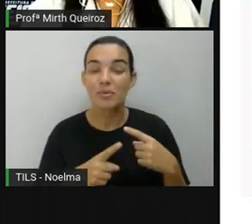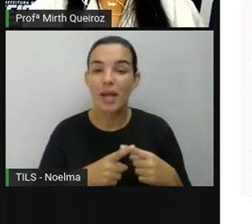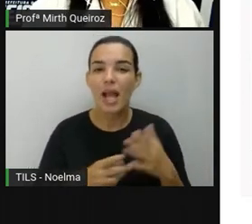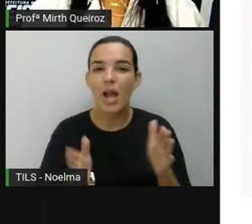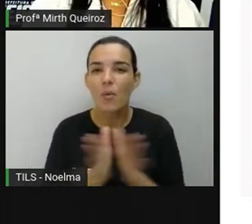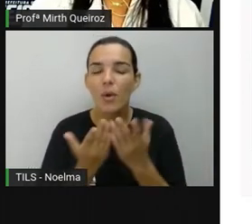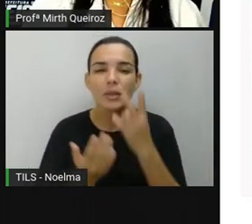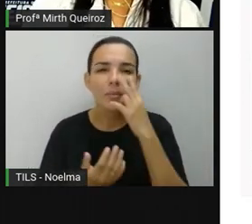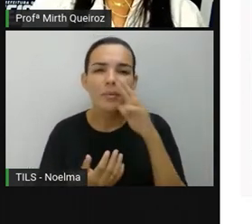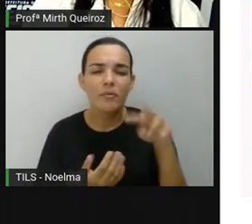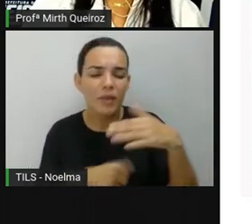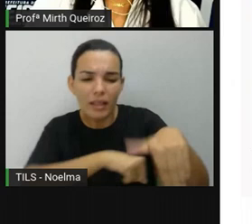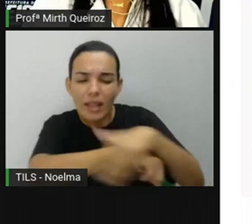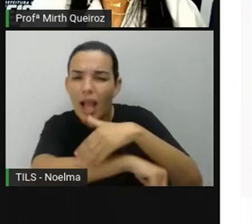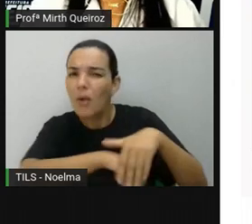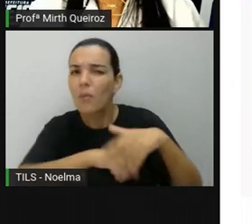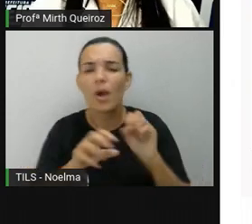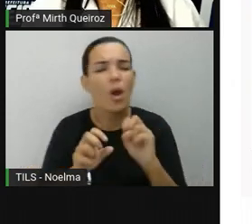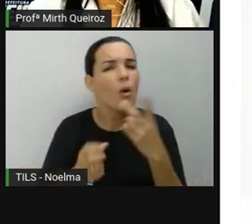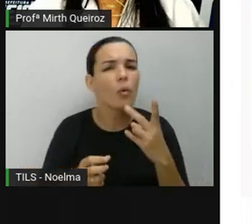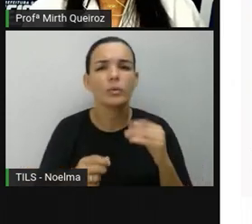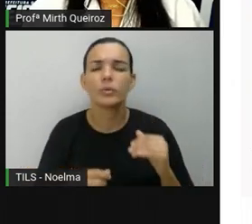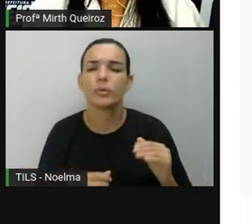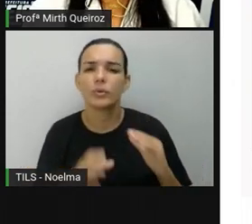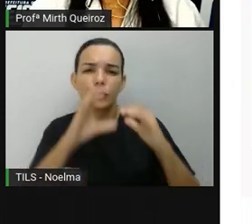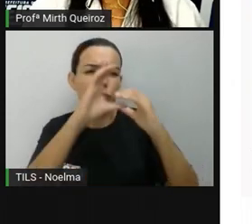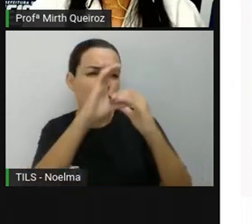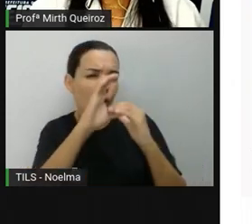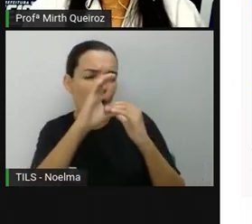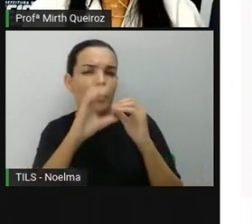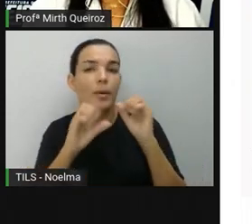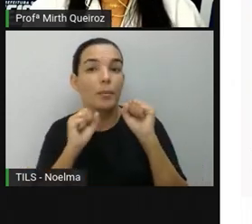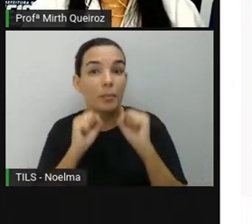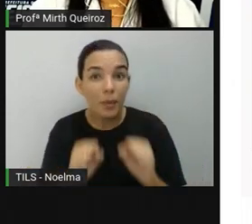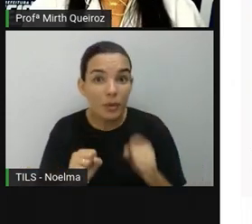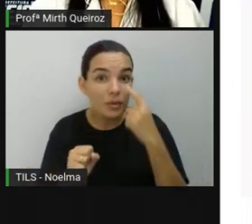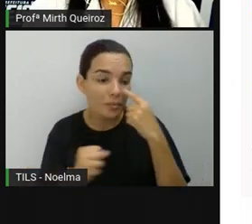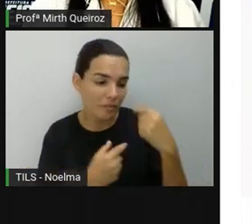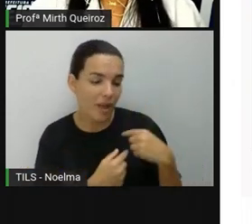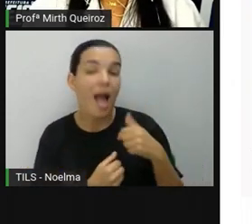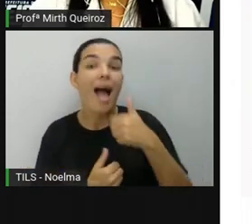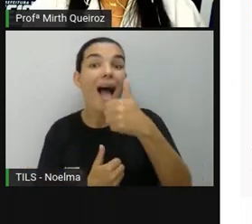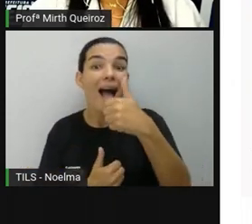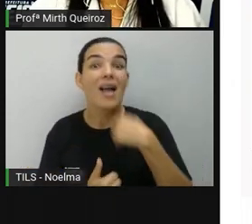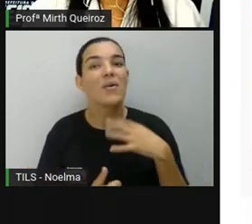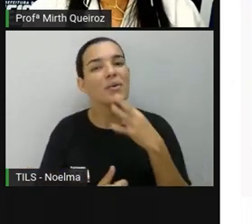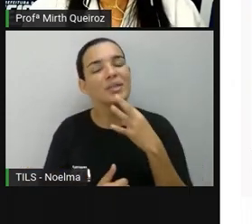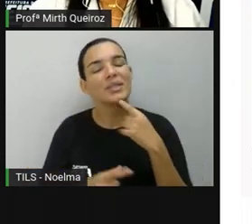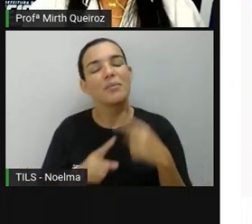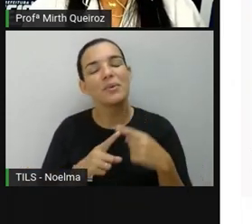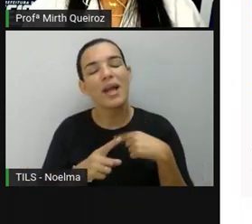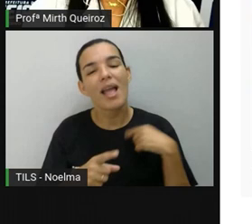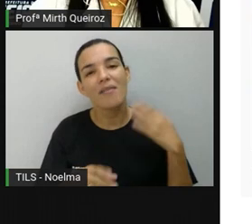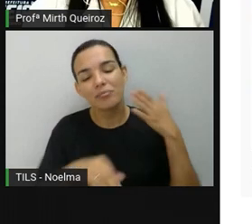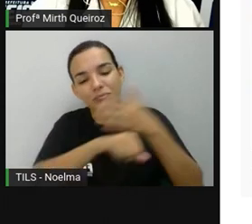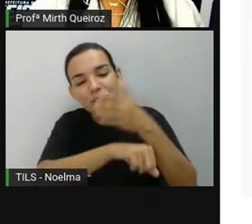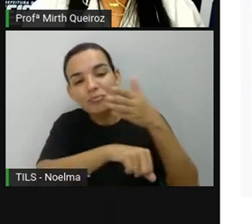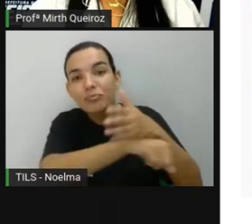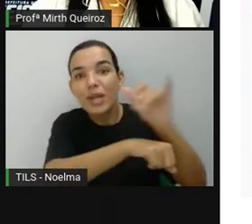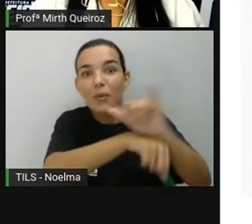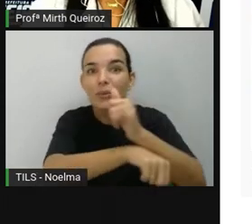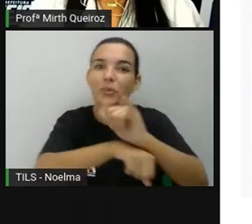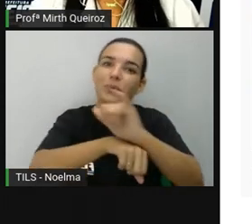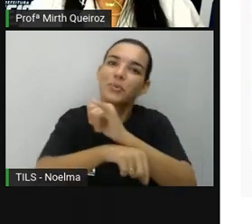na rua ou em algum local, no shopping, vocês vão me conhecer. Por quê? Porque vocês acessam a esse